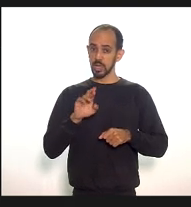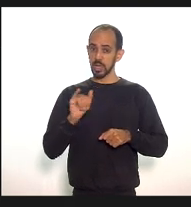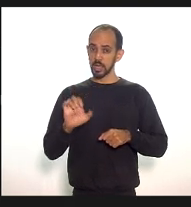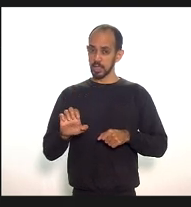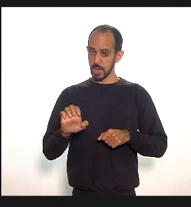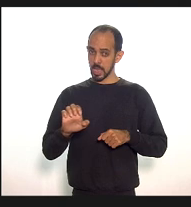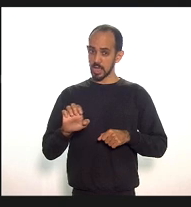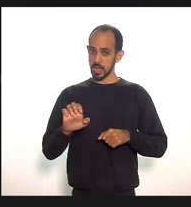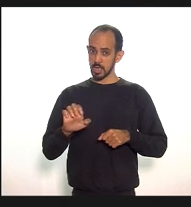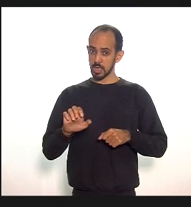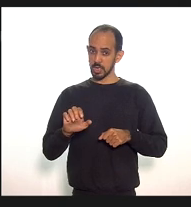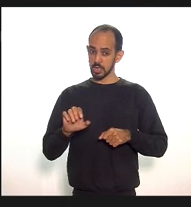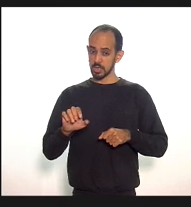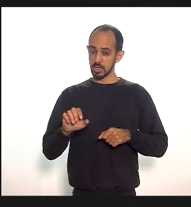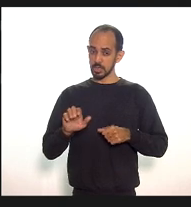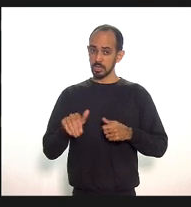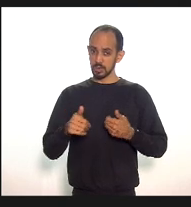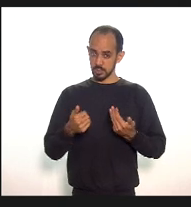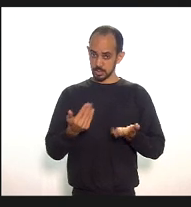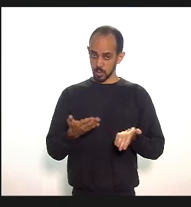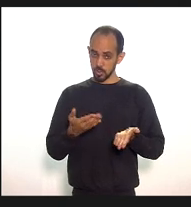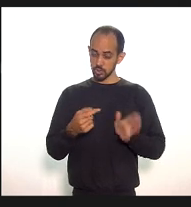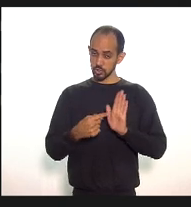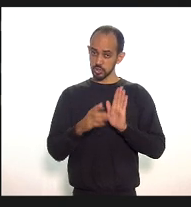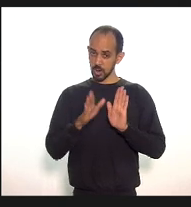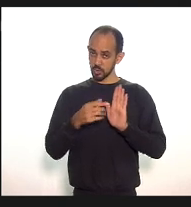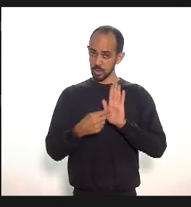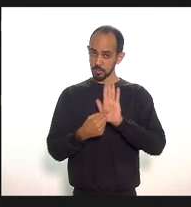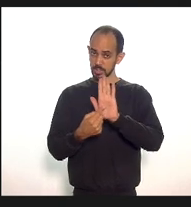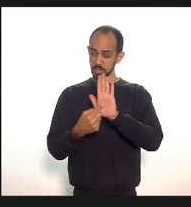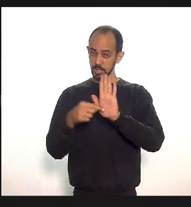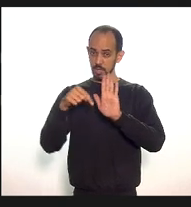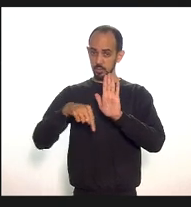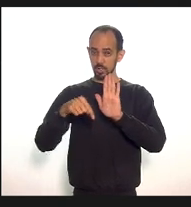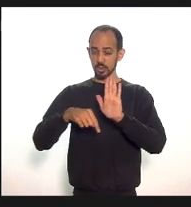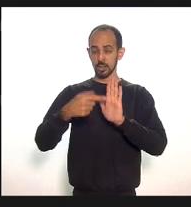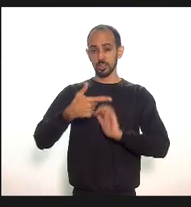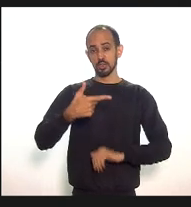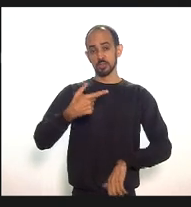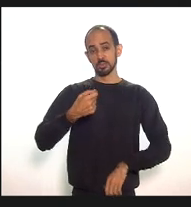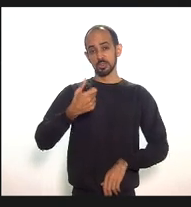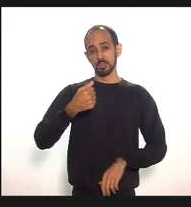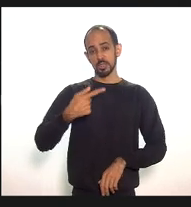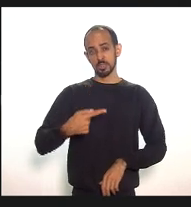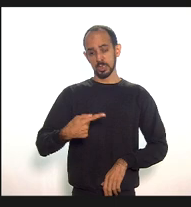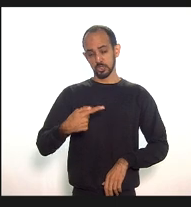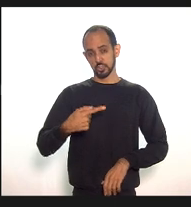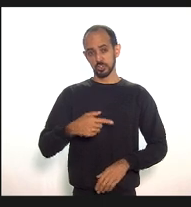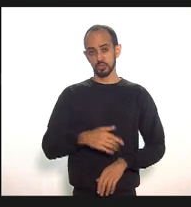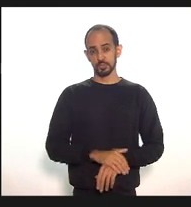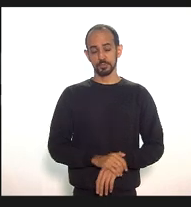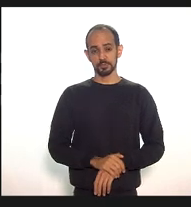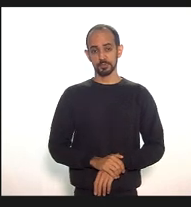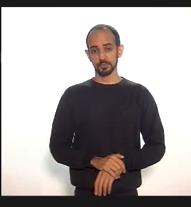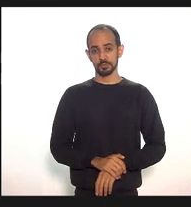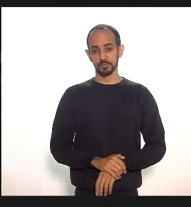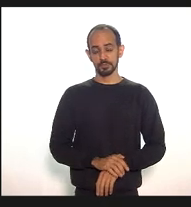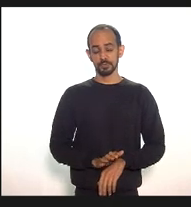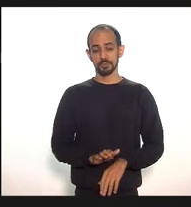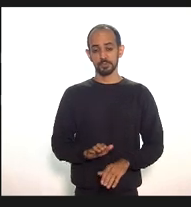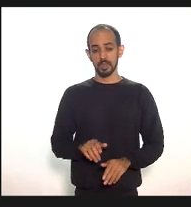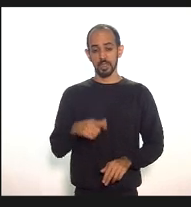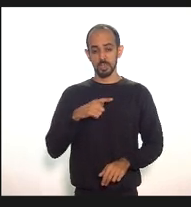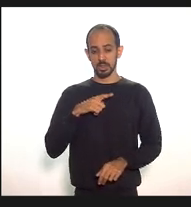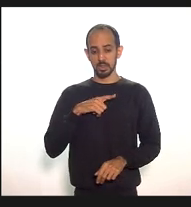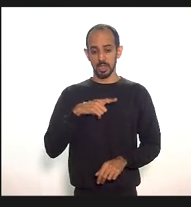foi apresentada aqui dentro dessa casa não ano de 2017 e tramita pela casa